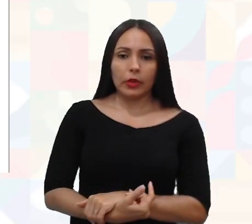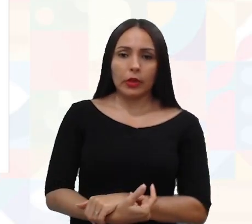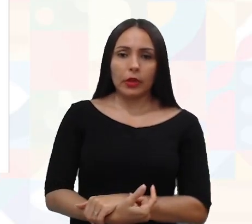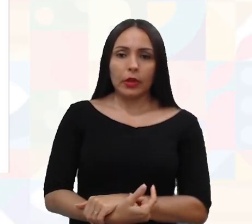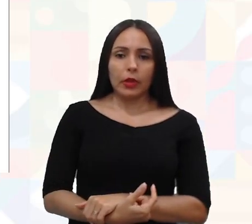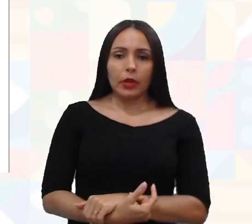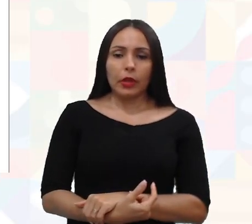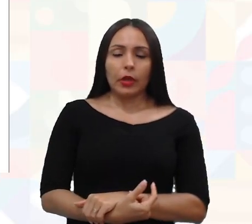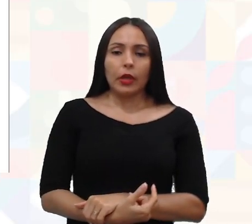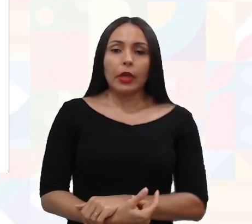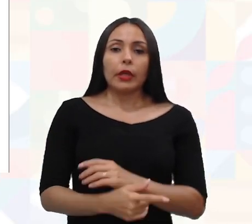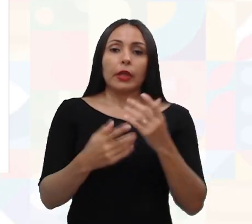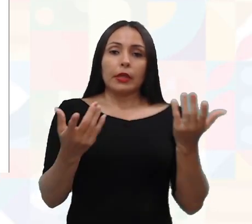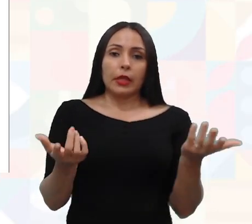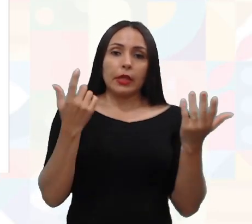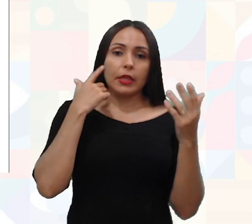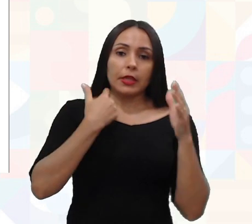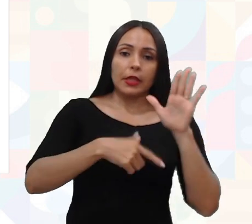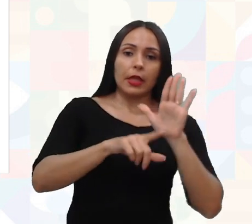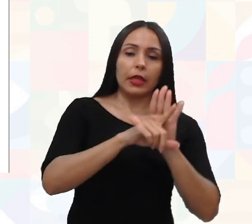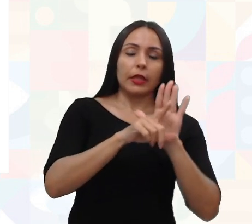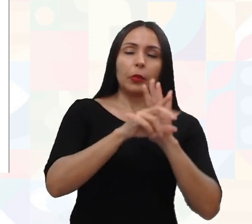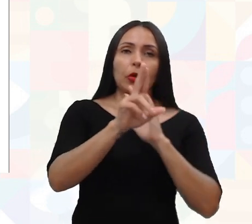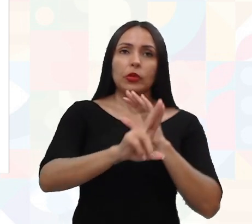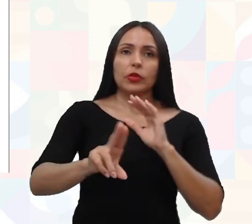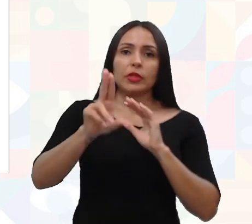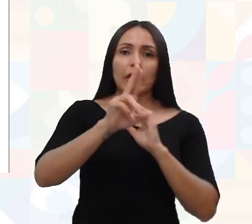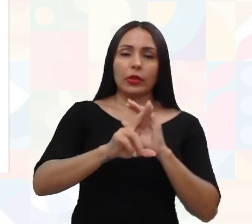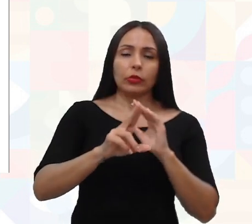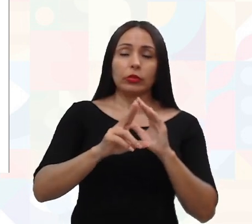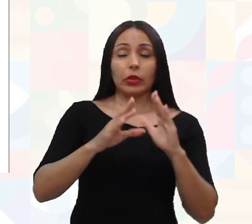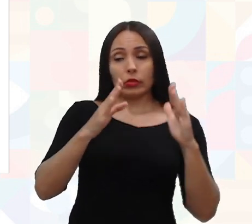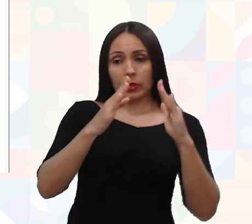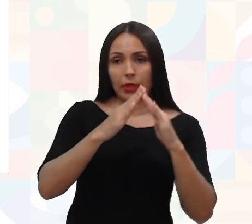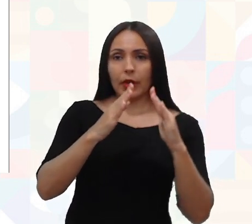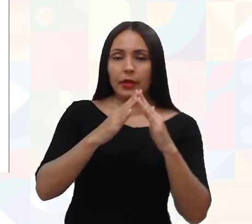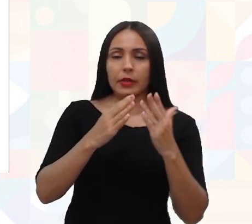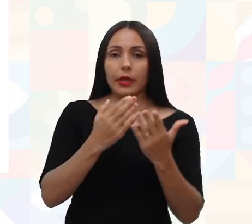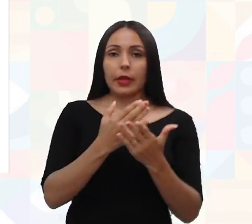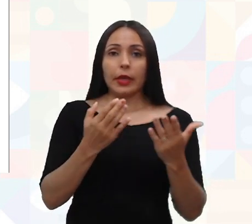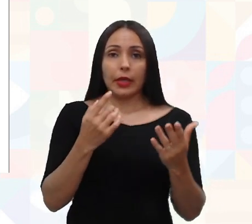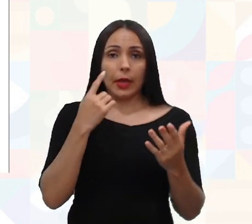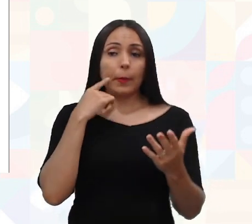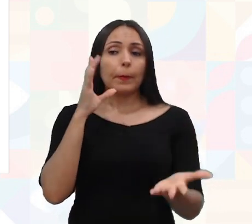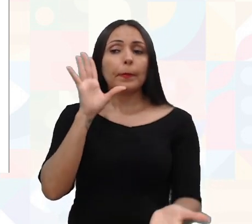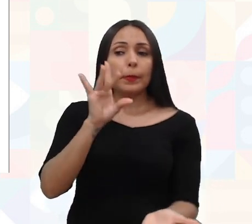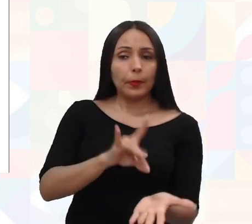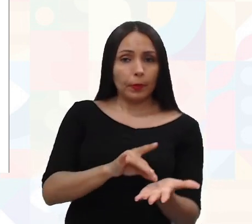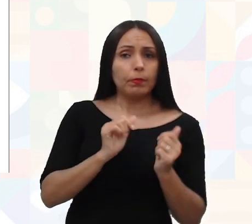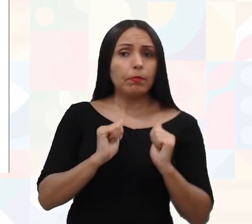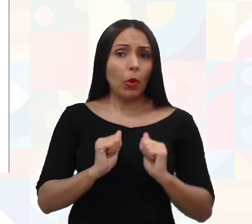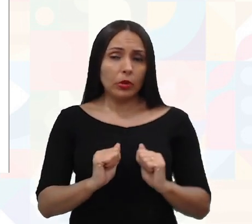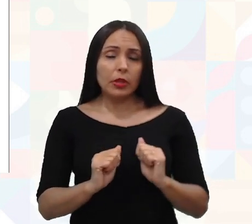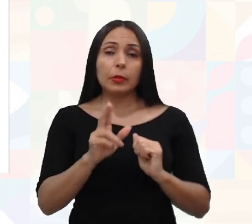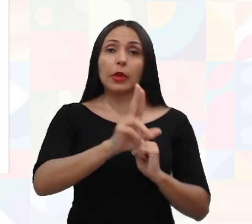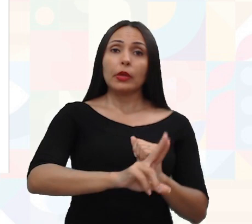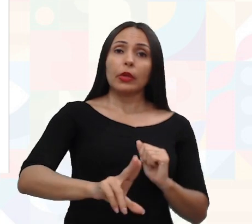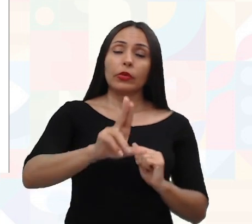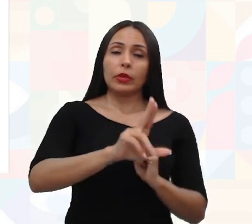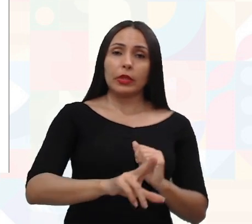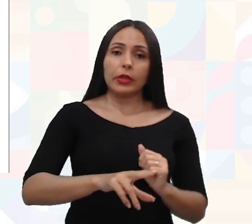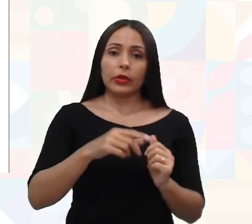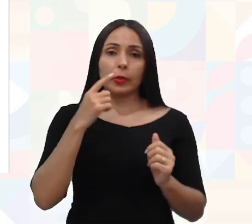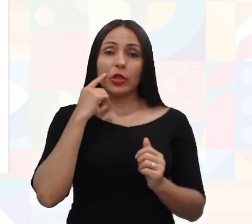Essa mesma lei da unidade, sendo utilizada na decoração, ela pode ser aplicada, né, na utilização de uma